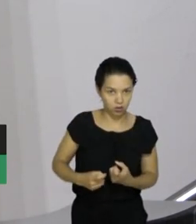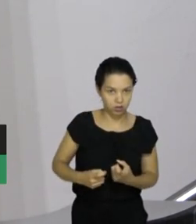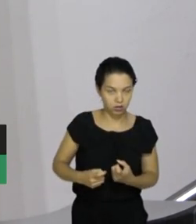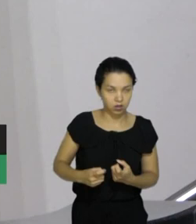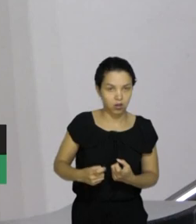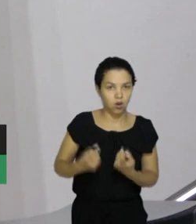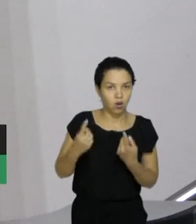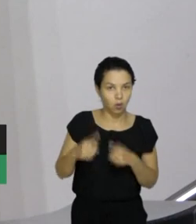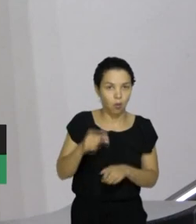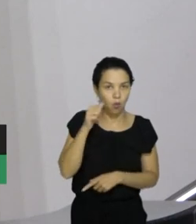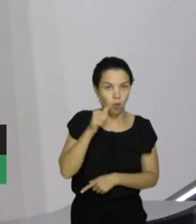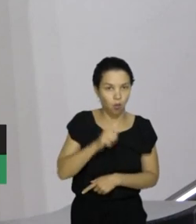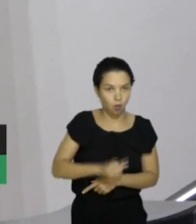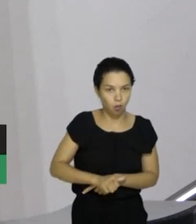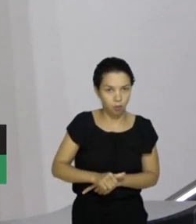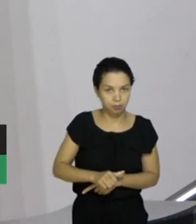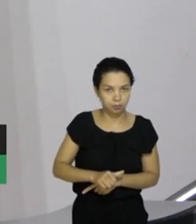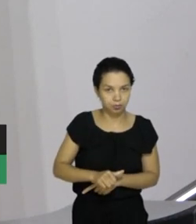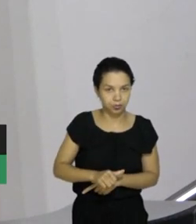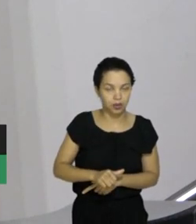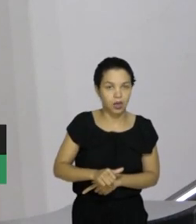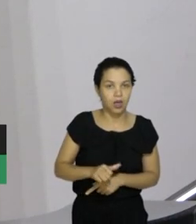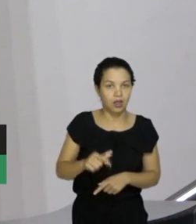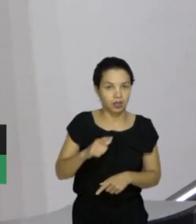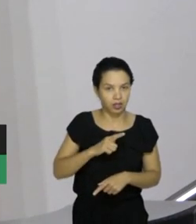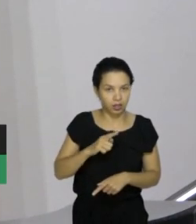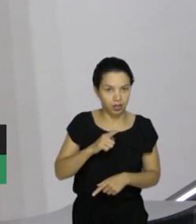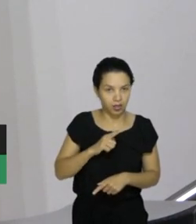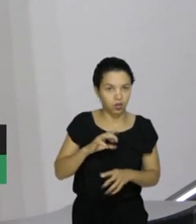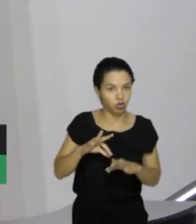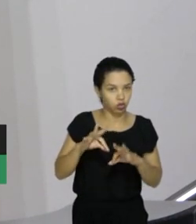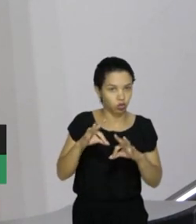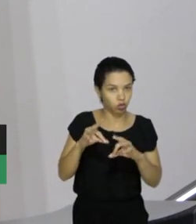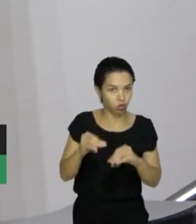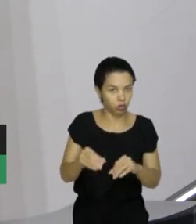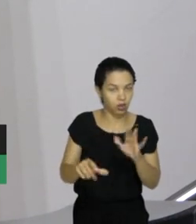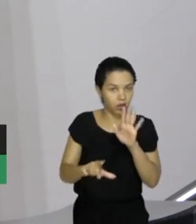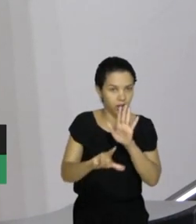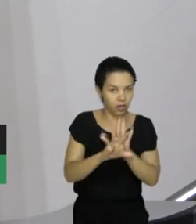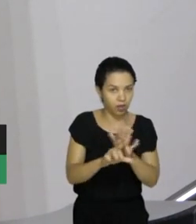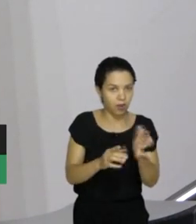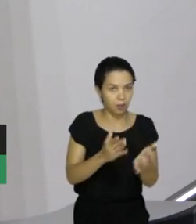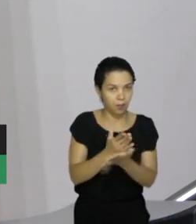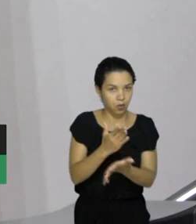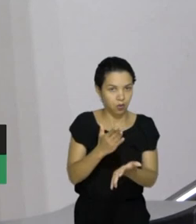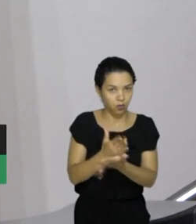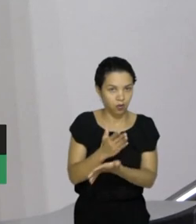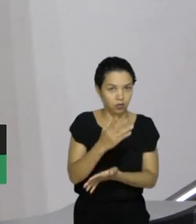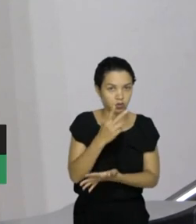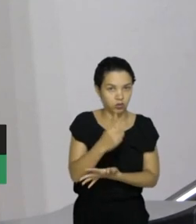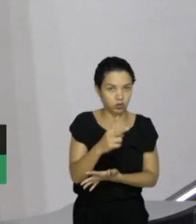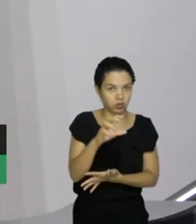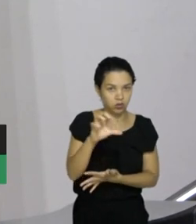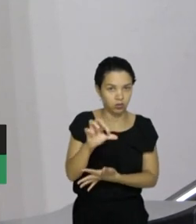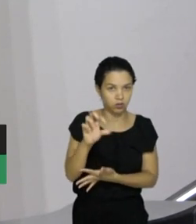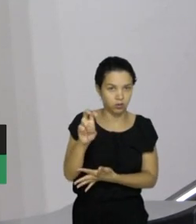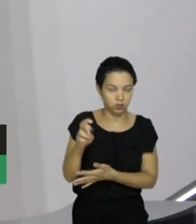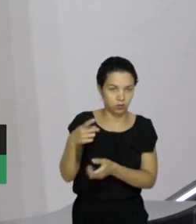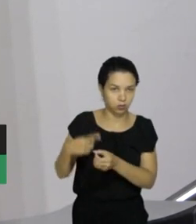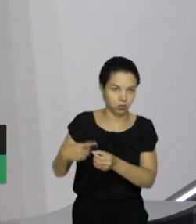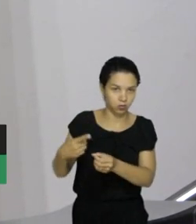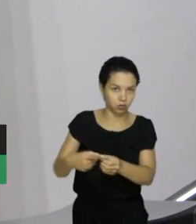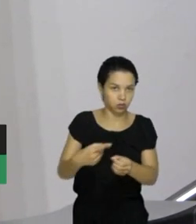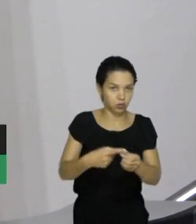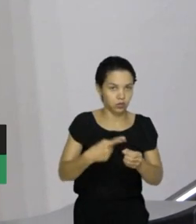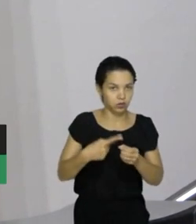consulta todas as leis já aprovadas em cada um dos nossos 295 municípios